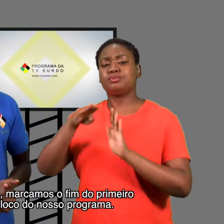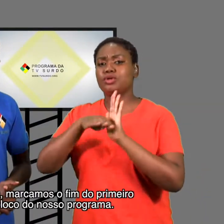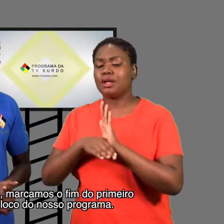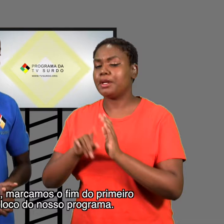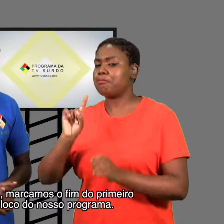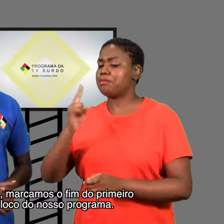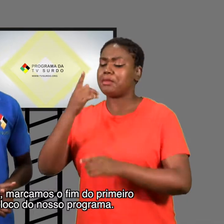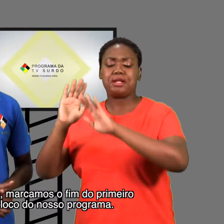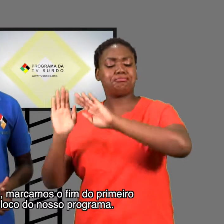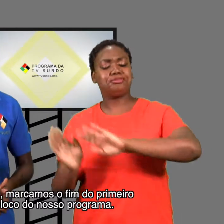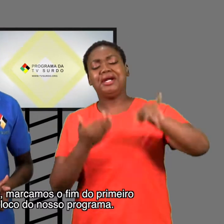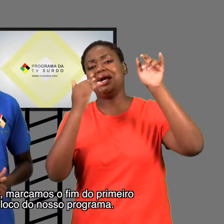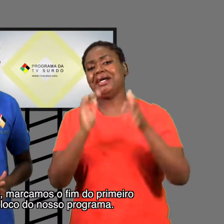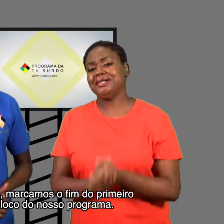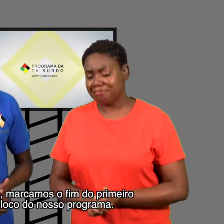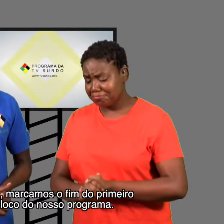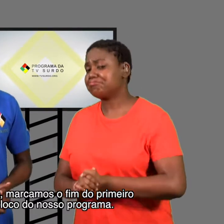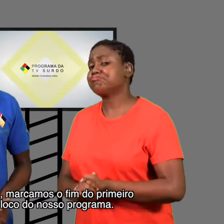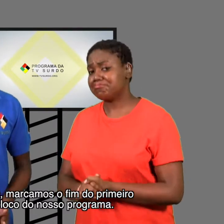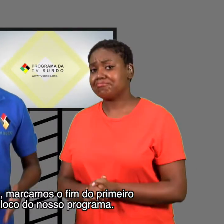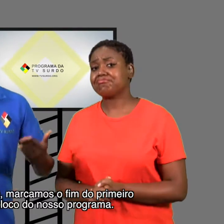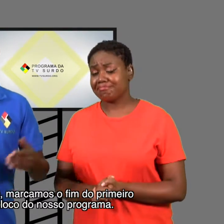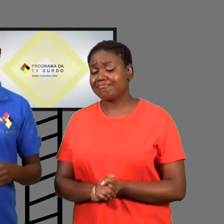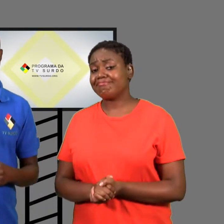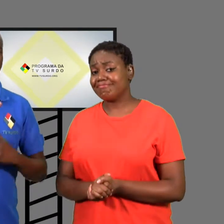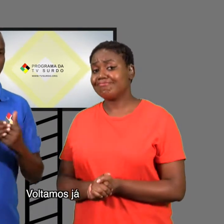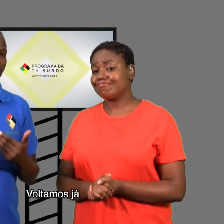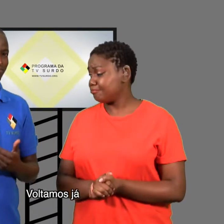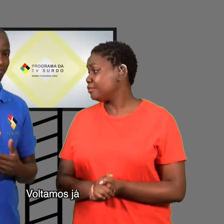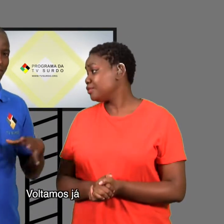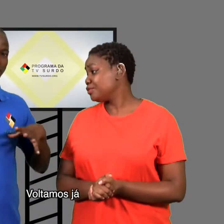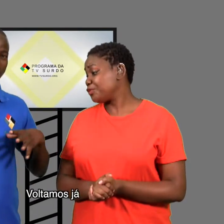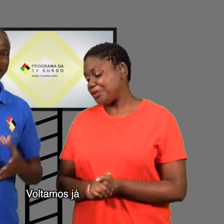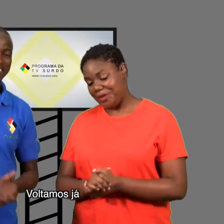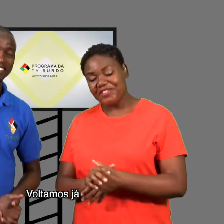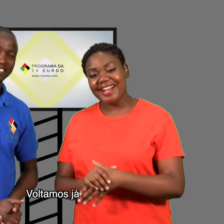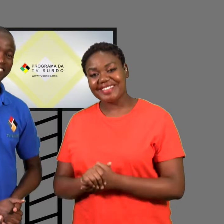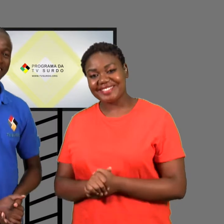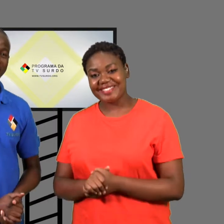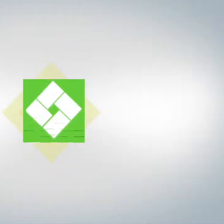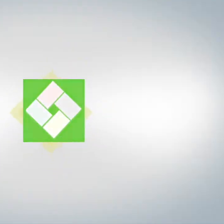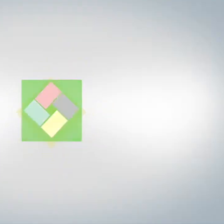Assim, marcamos o fim do primeiro bloco do nosso programa. Voltamos já!